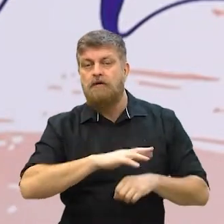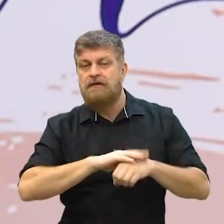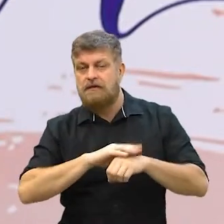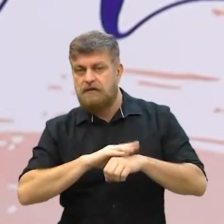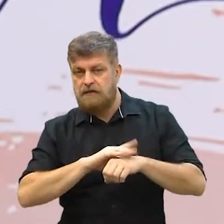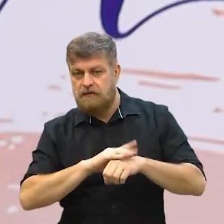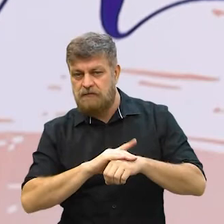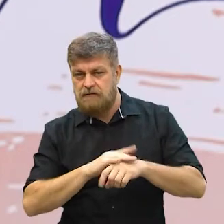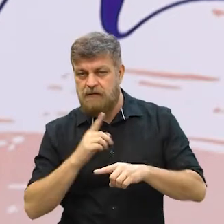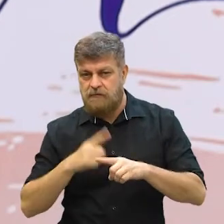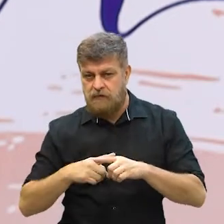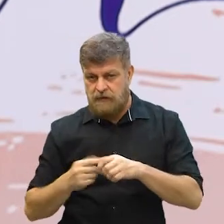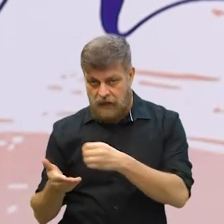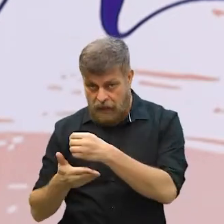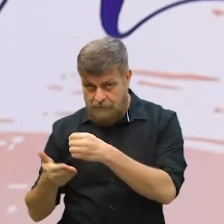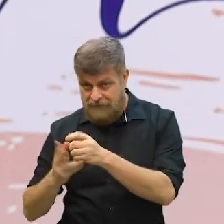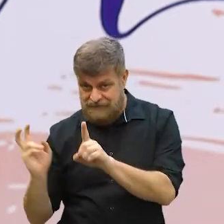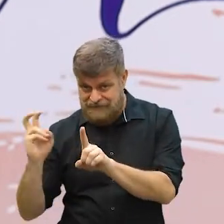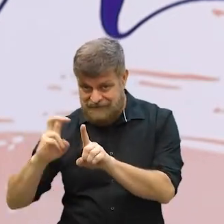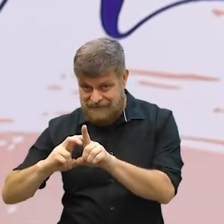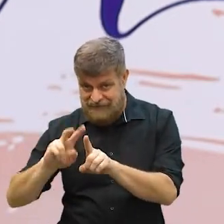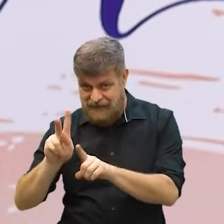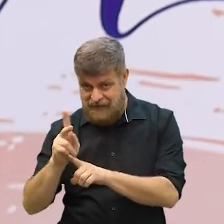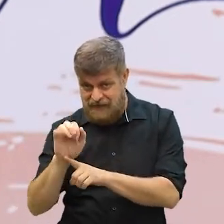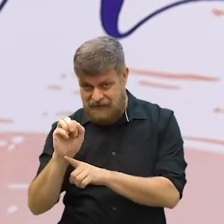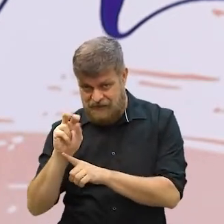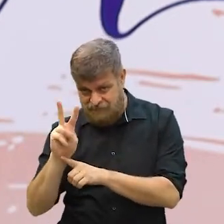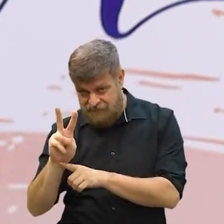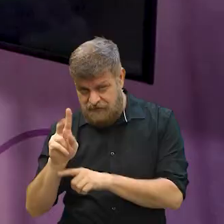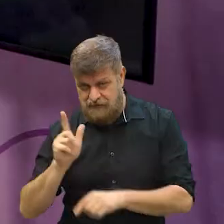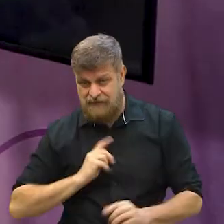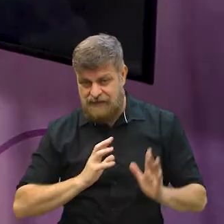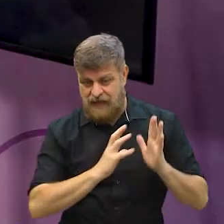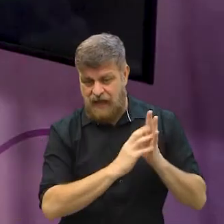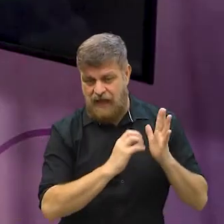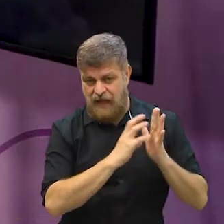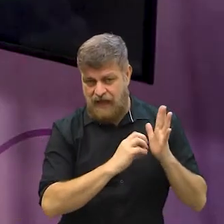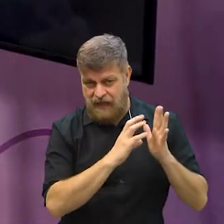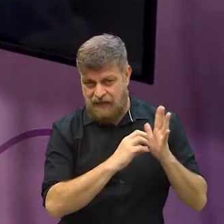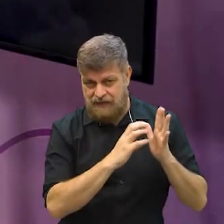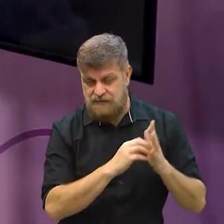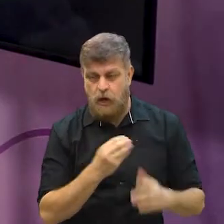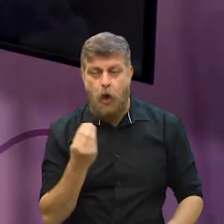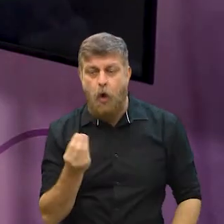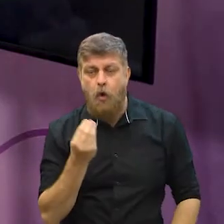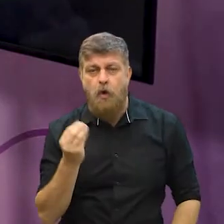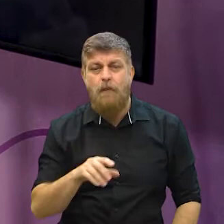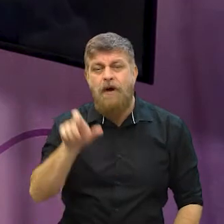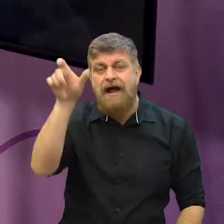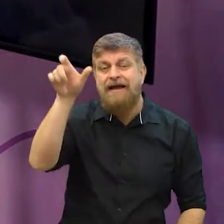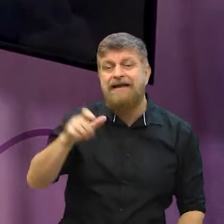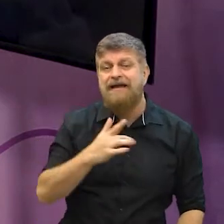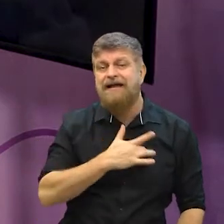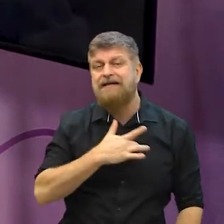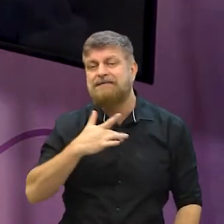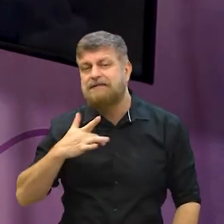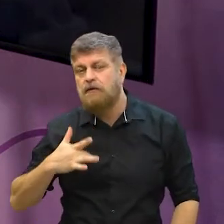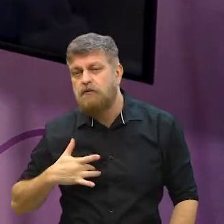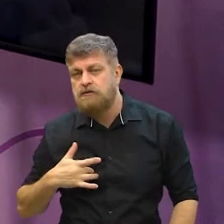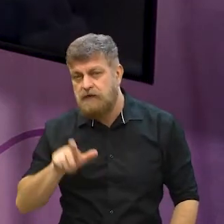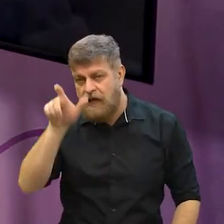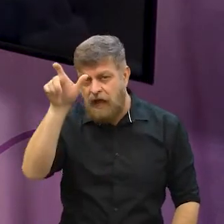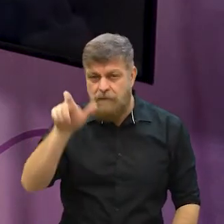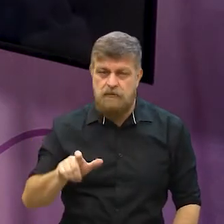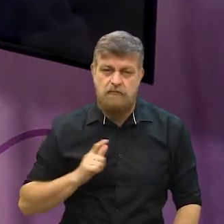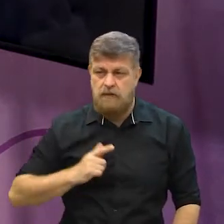outras doenças por causa desse vírus ou não? Além da AIDS, doutor, como que é aí a parte da saúde dela?